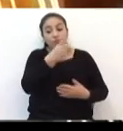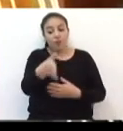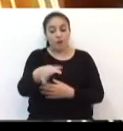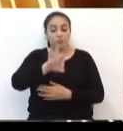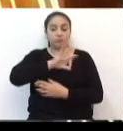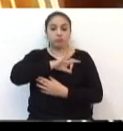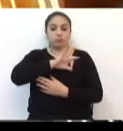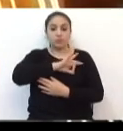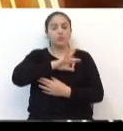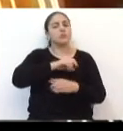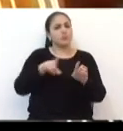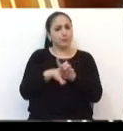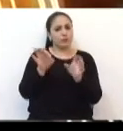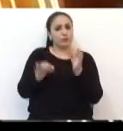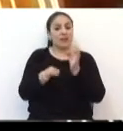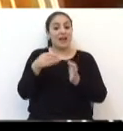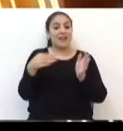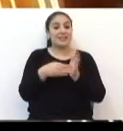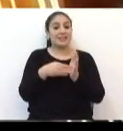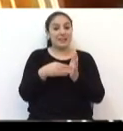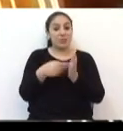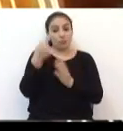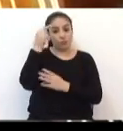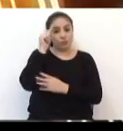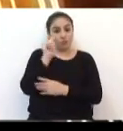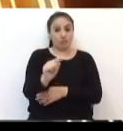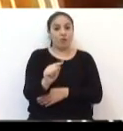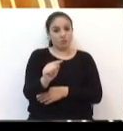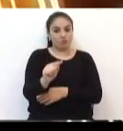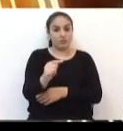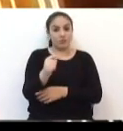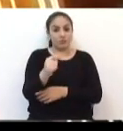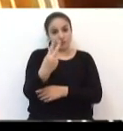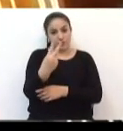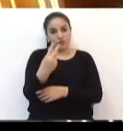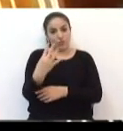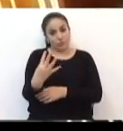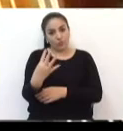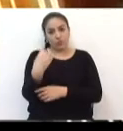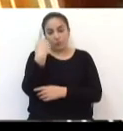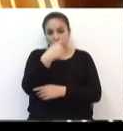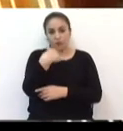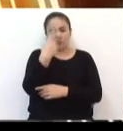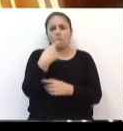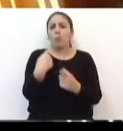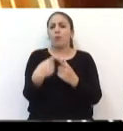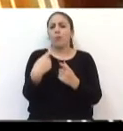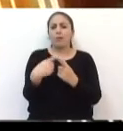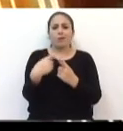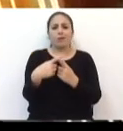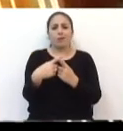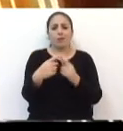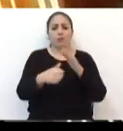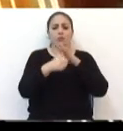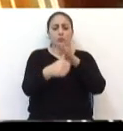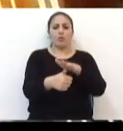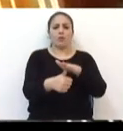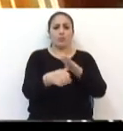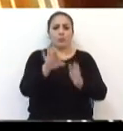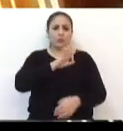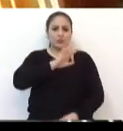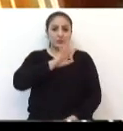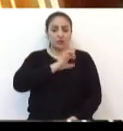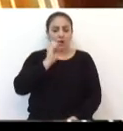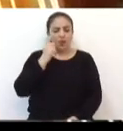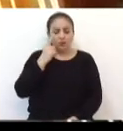policial e também judicial em até 24 horas. Por que a autoridade policial e judicial? Porque a autoridade policial, lavrando o